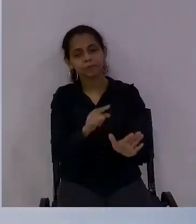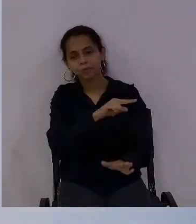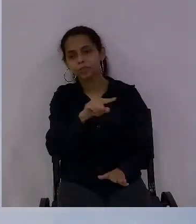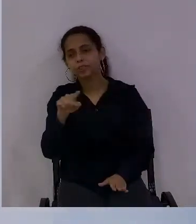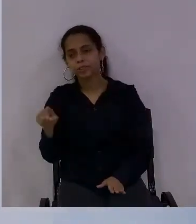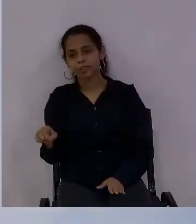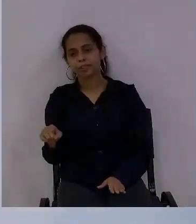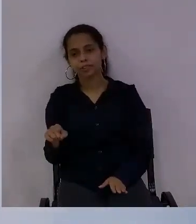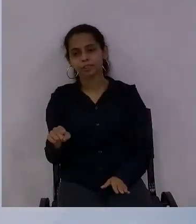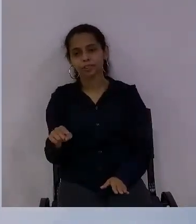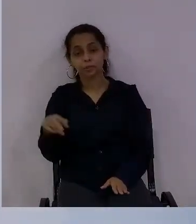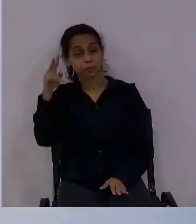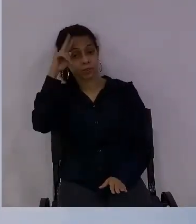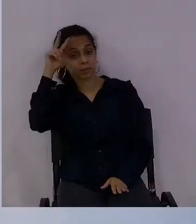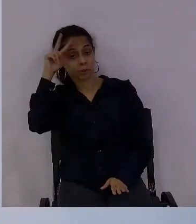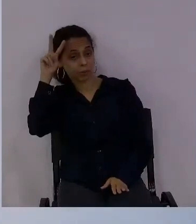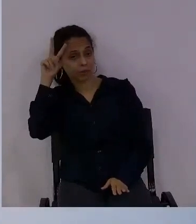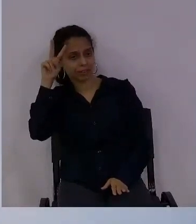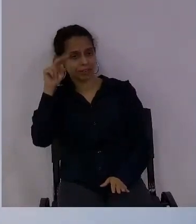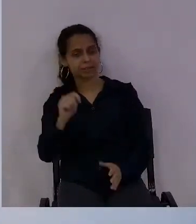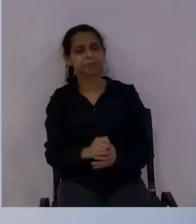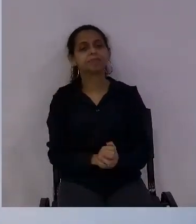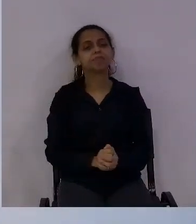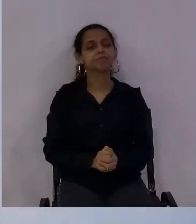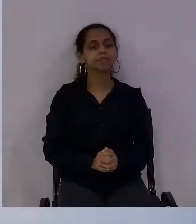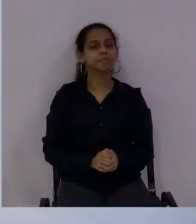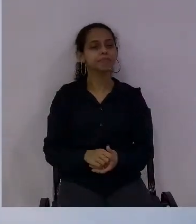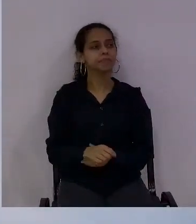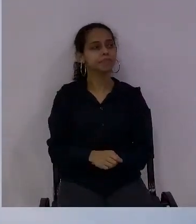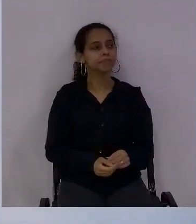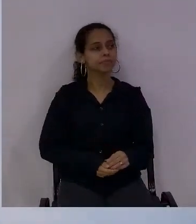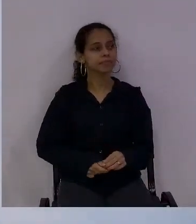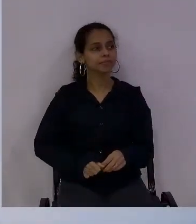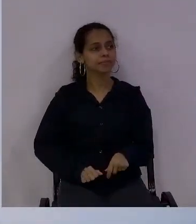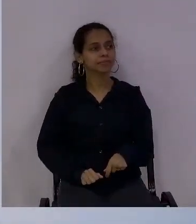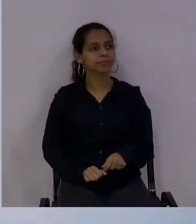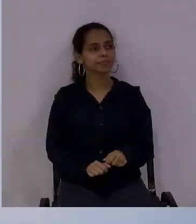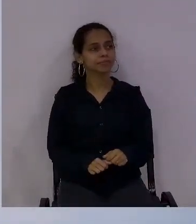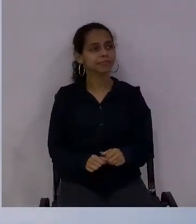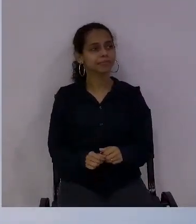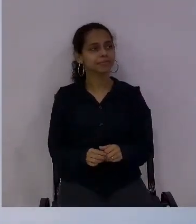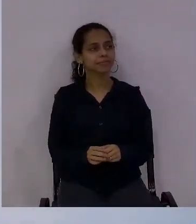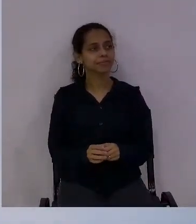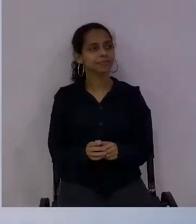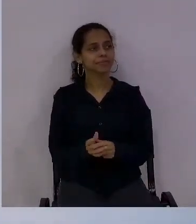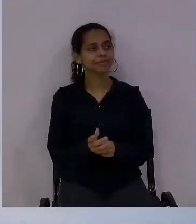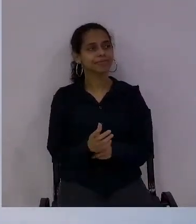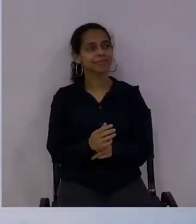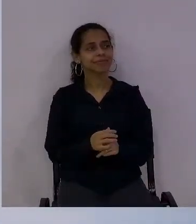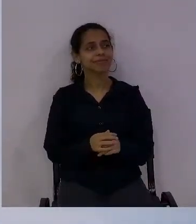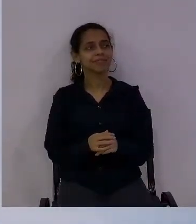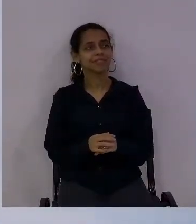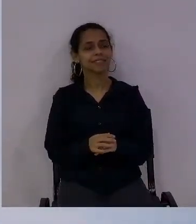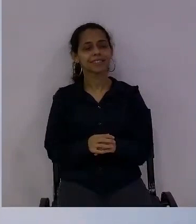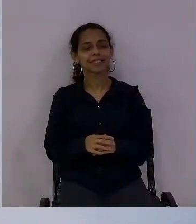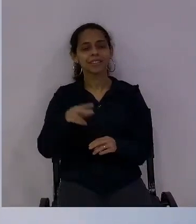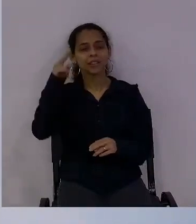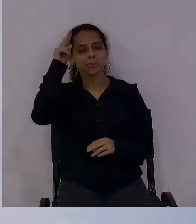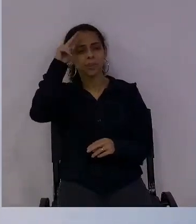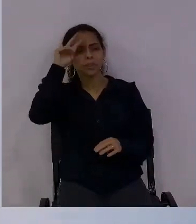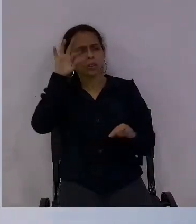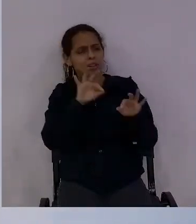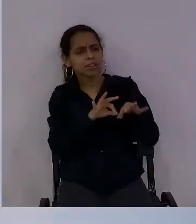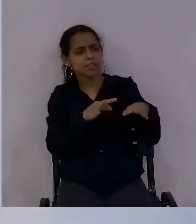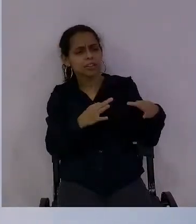possíveis. Aquelas ilustrações complexas, com Nárnia e outras coisas, é o reverendo Daniel que faz. As minhas são todas simples